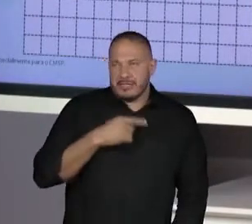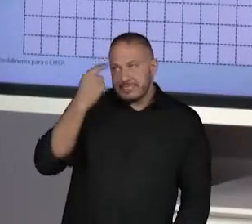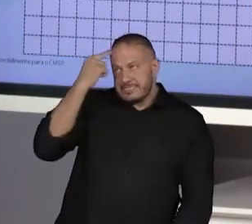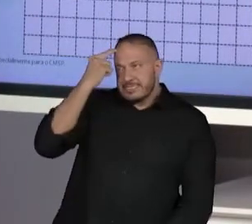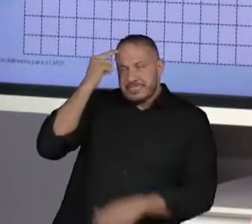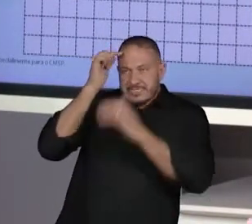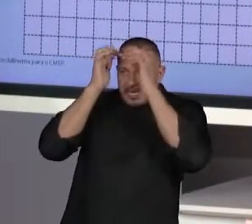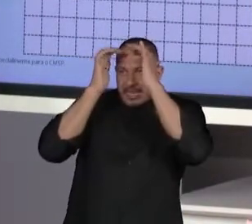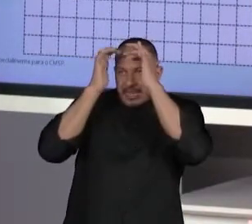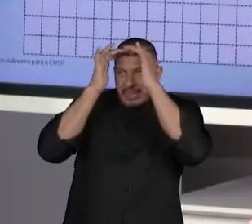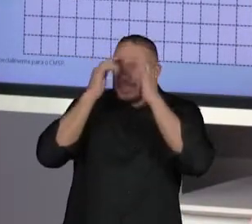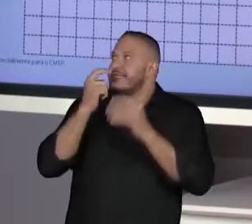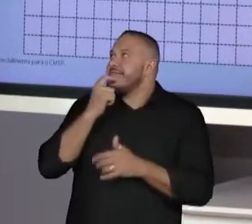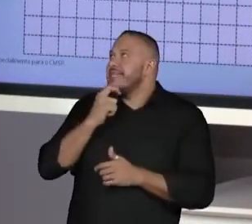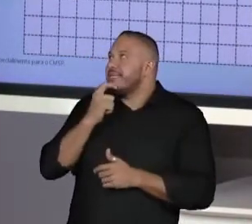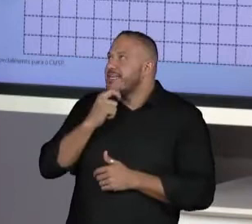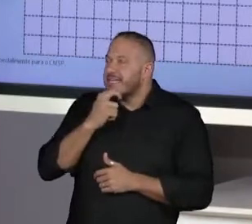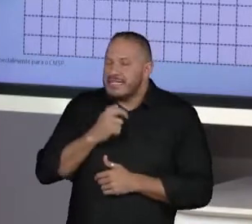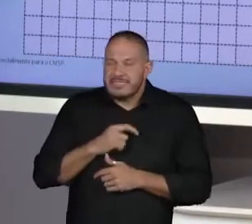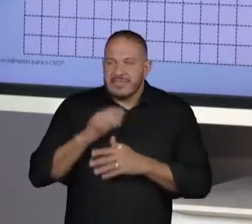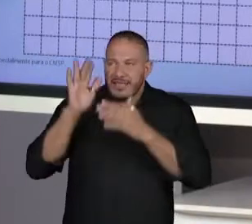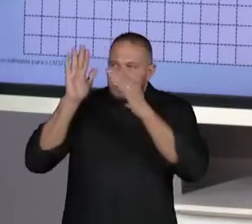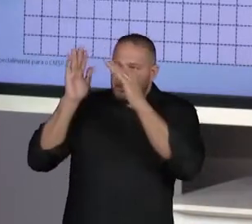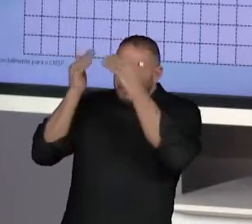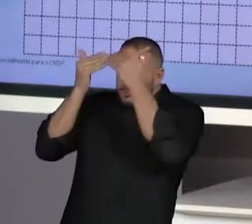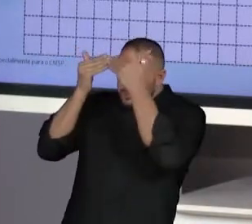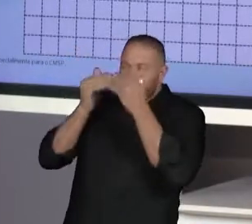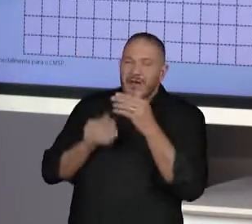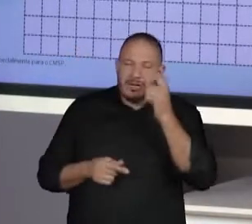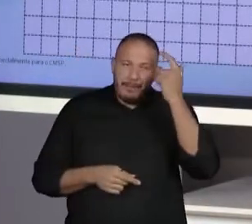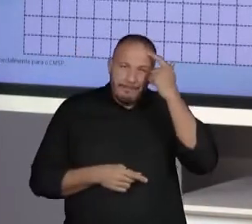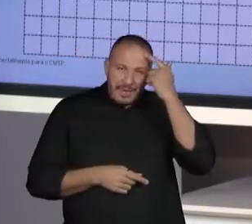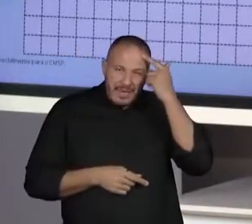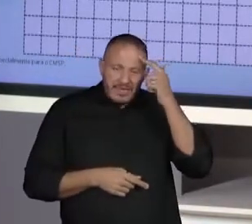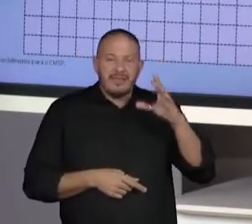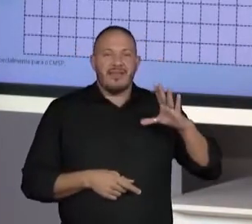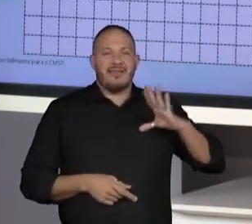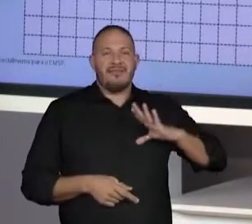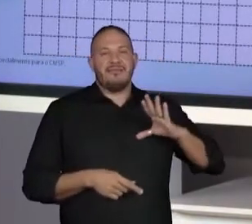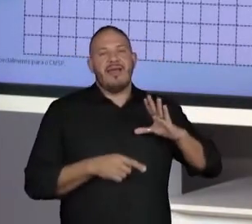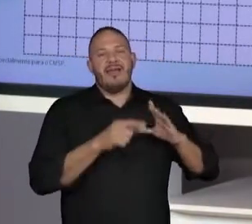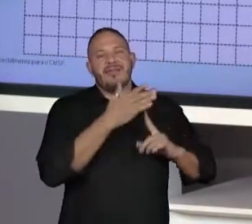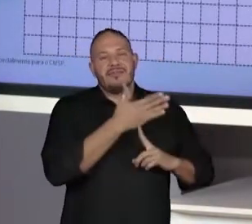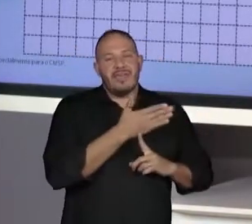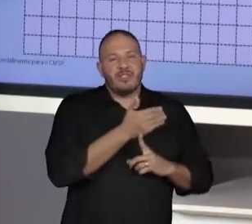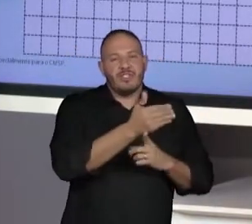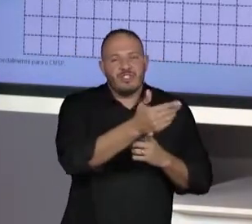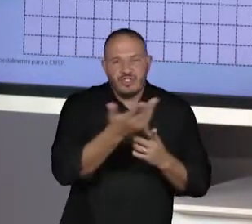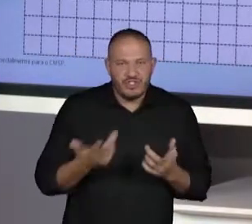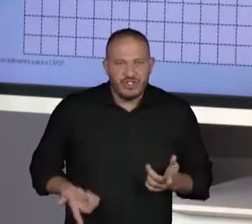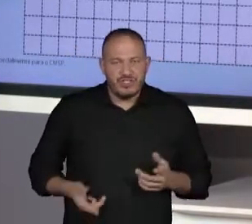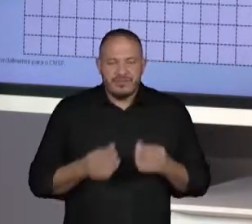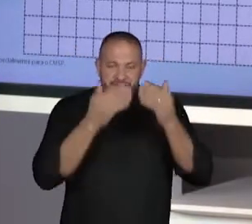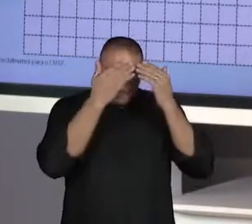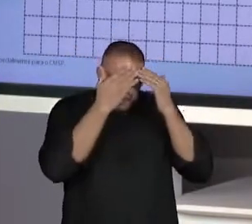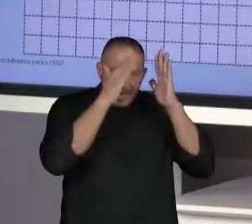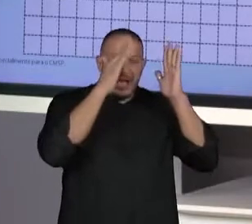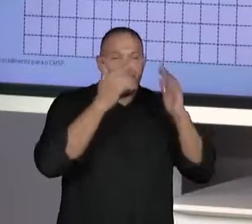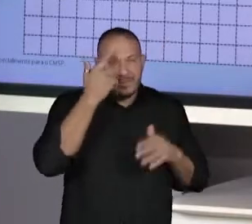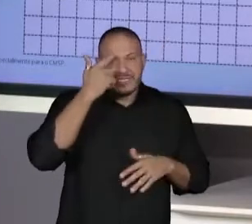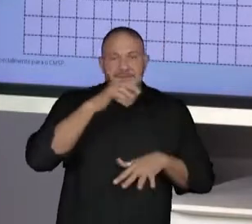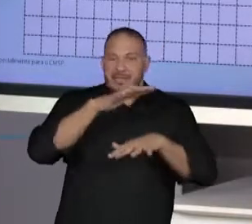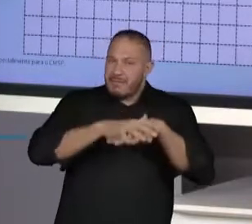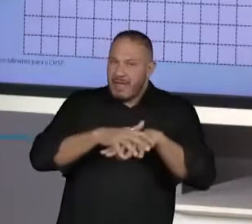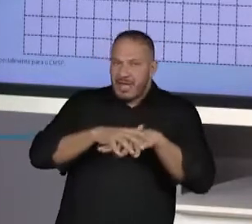de inglês e aí a gente fecha e agora abre uma caixinha de tecnologia e aí fecha e abre uma caixinha de matemática.